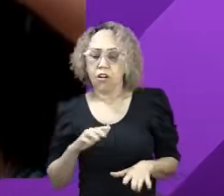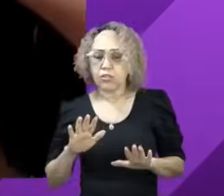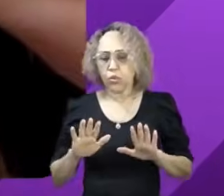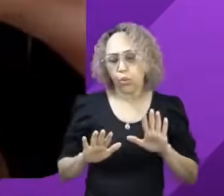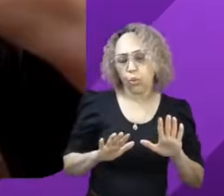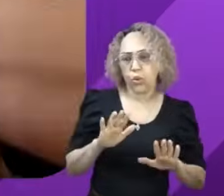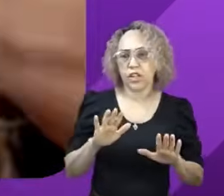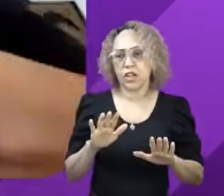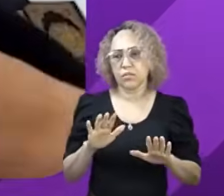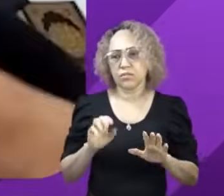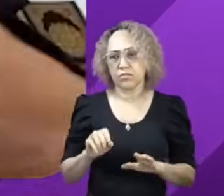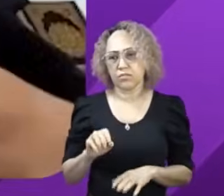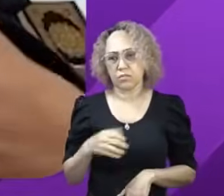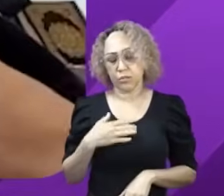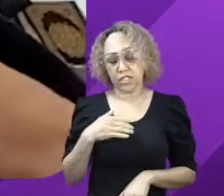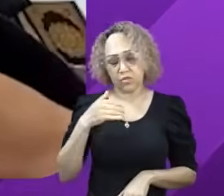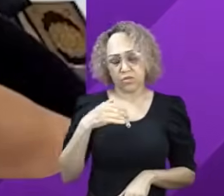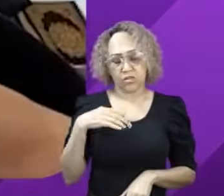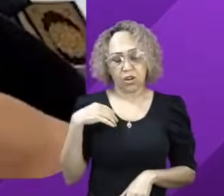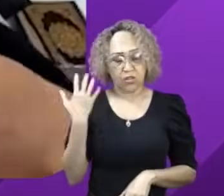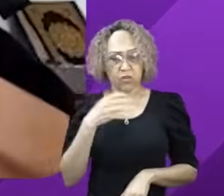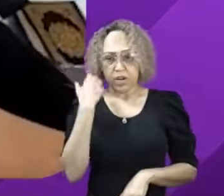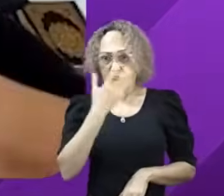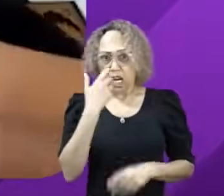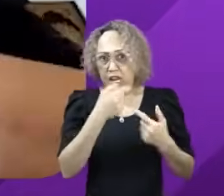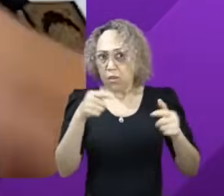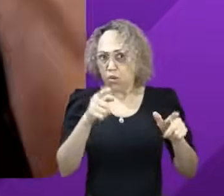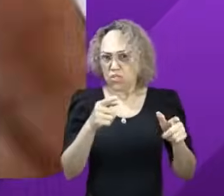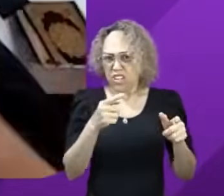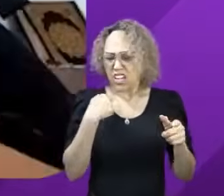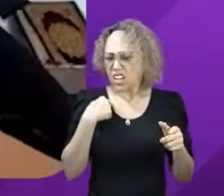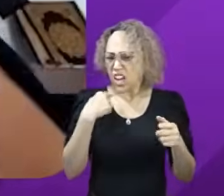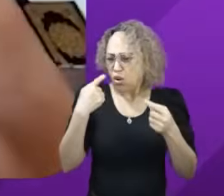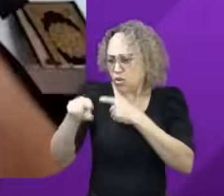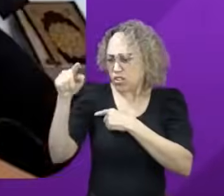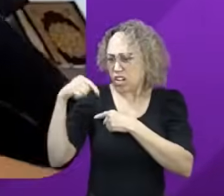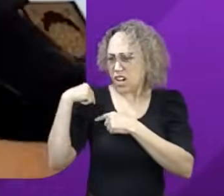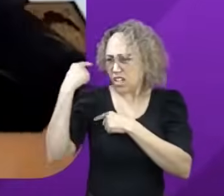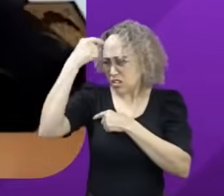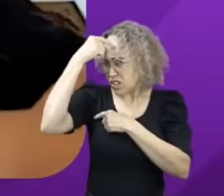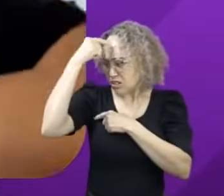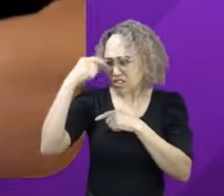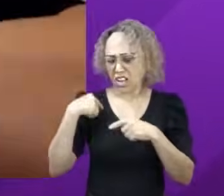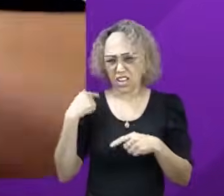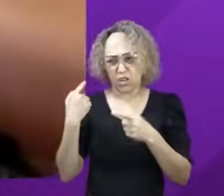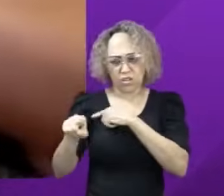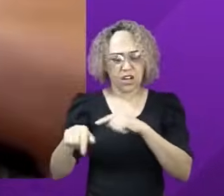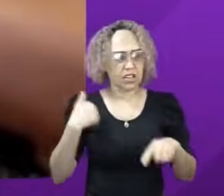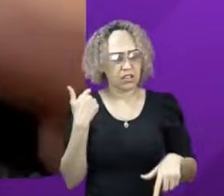coisas assim que seja o contrário do que a gente pensa, né? O contrário do que a gente faz, essa